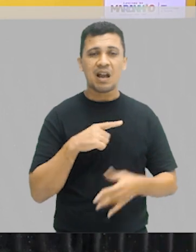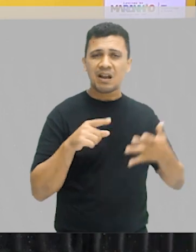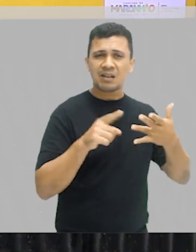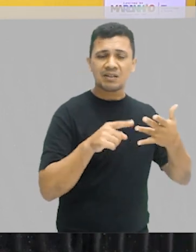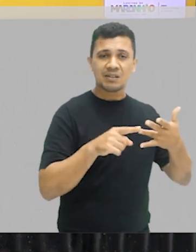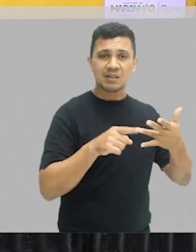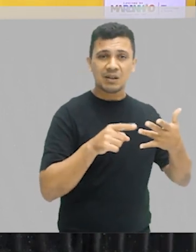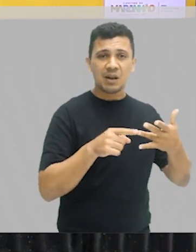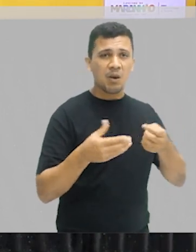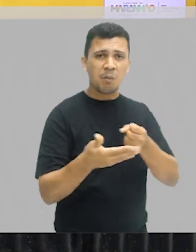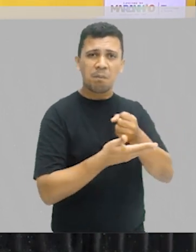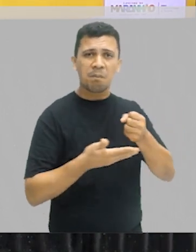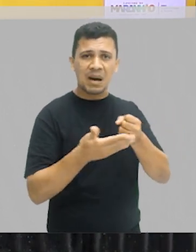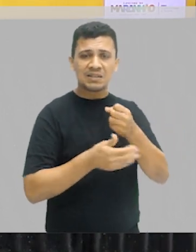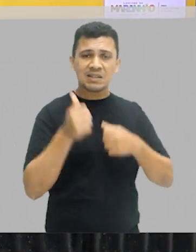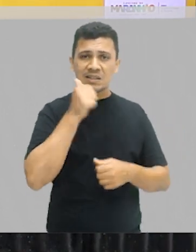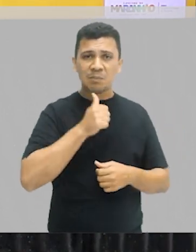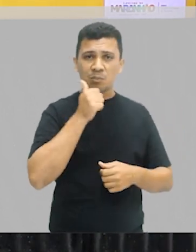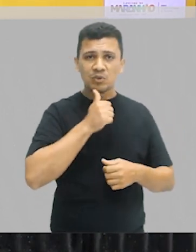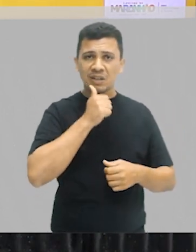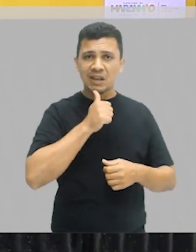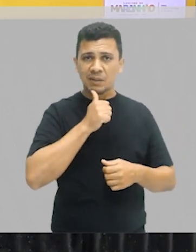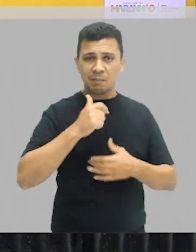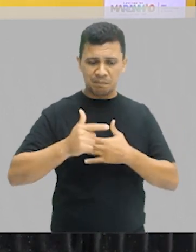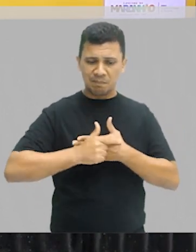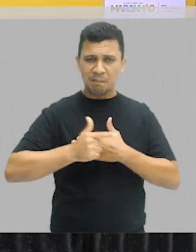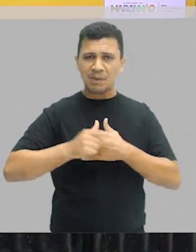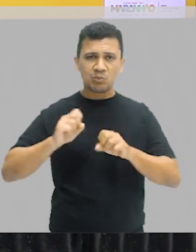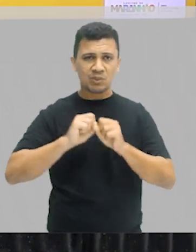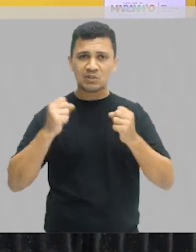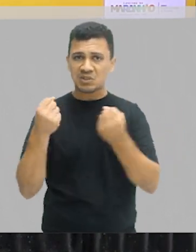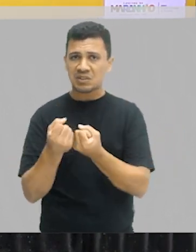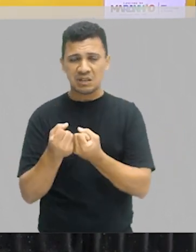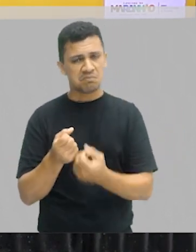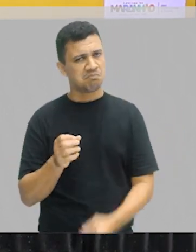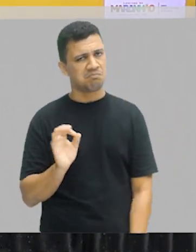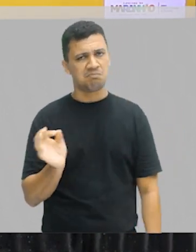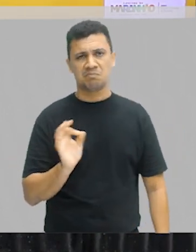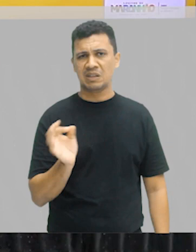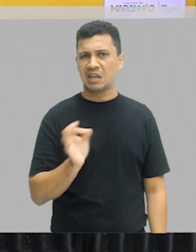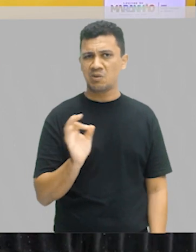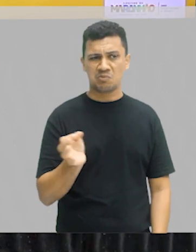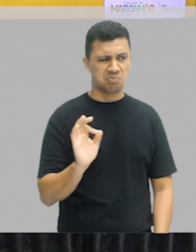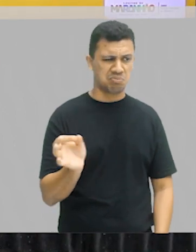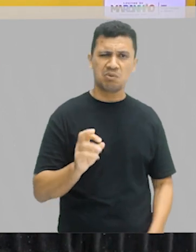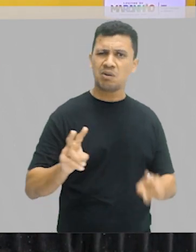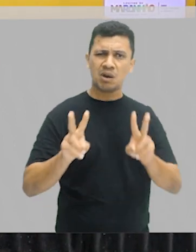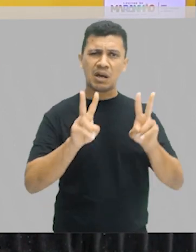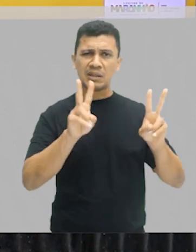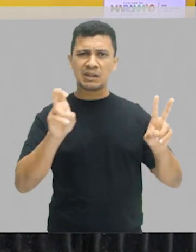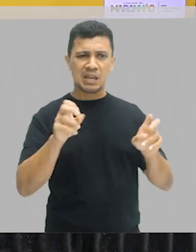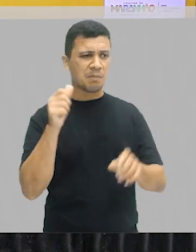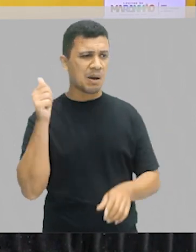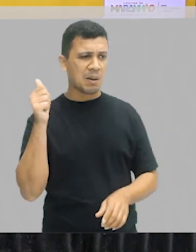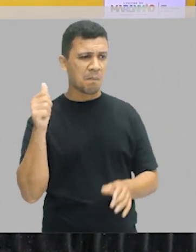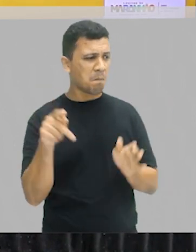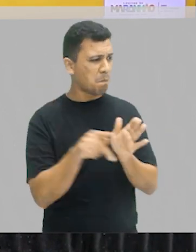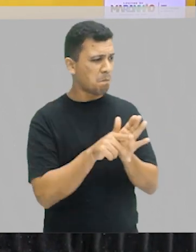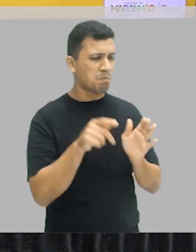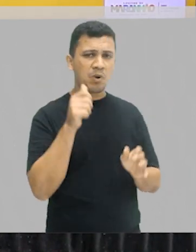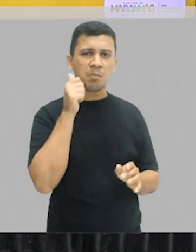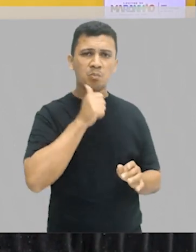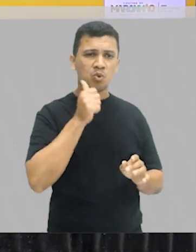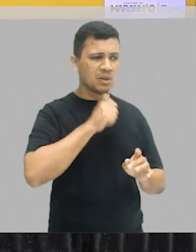na definição do papel da mulher na sociedade, em nenhum momento é tratado essa questão da maternidade, né, em relação